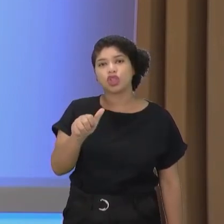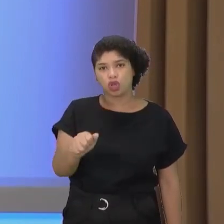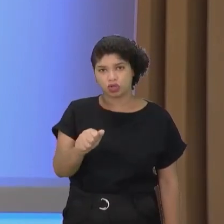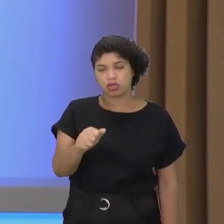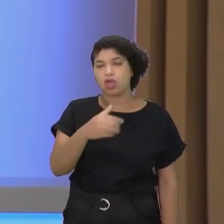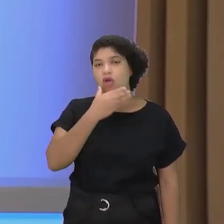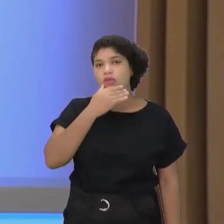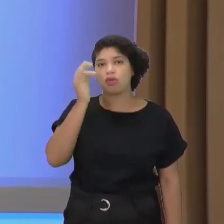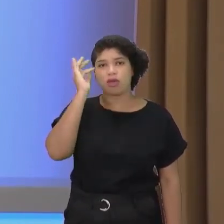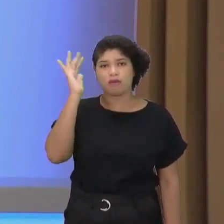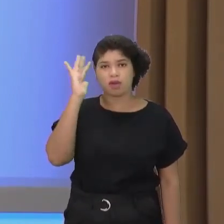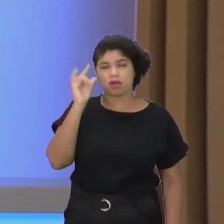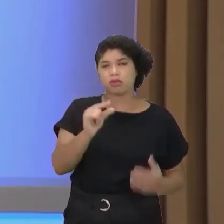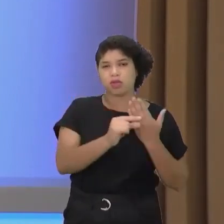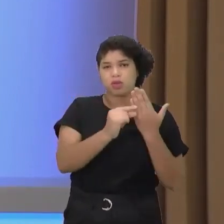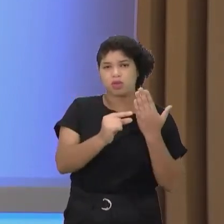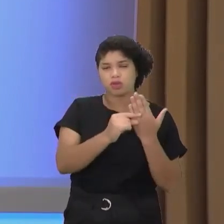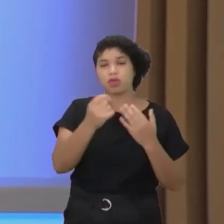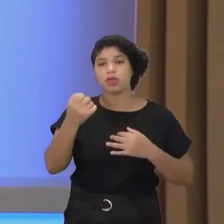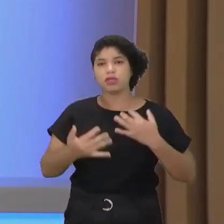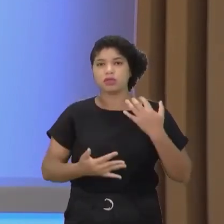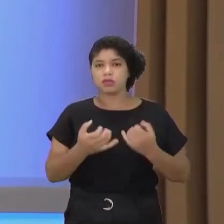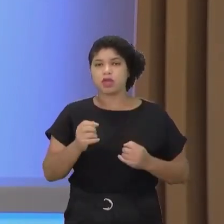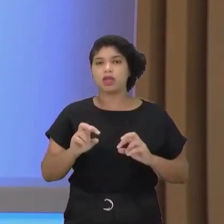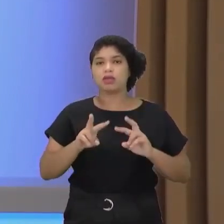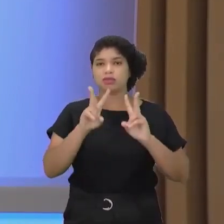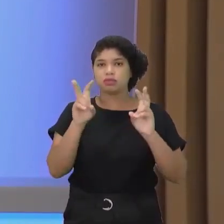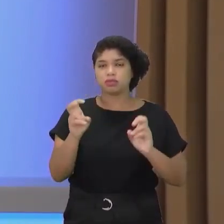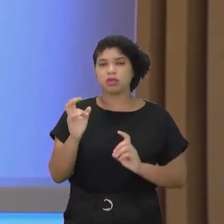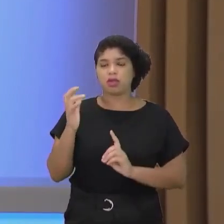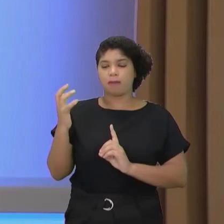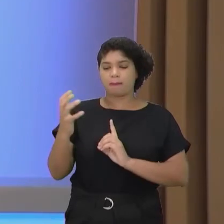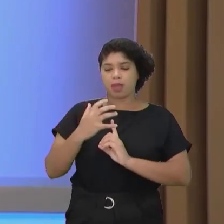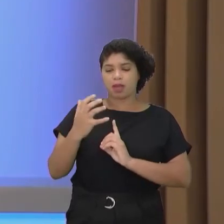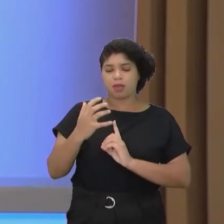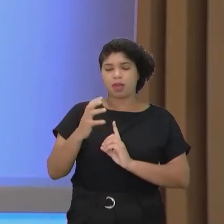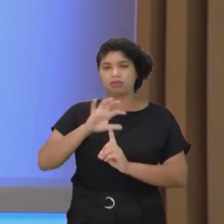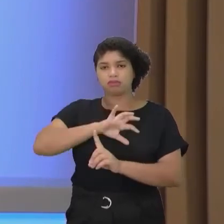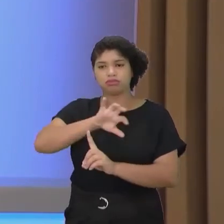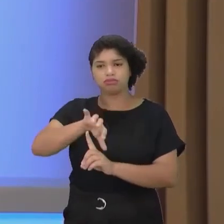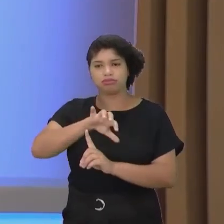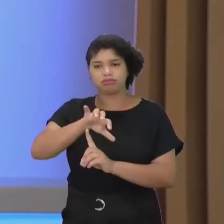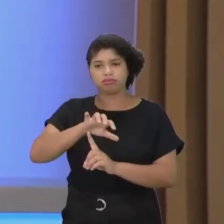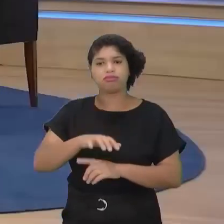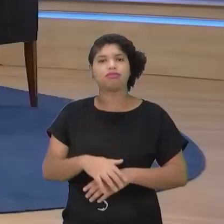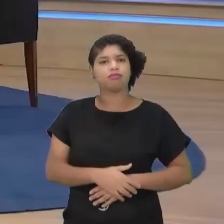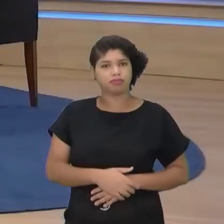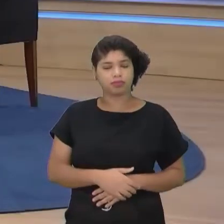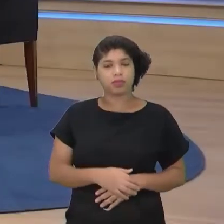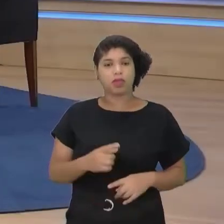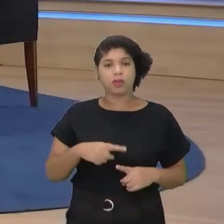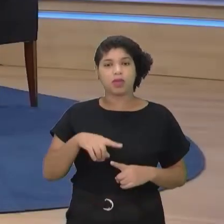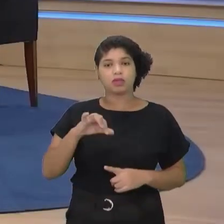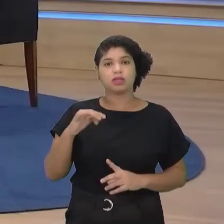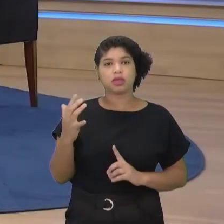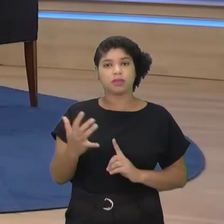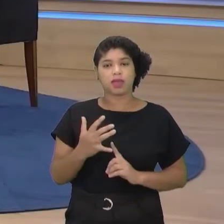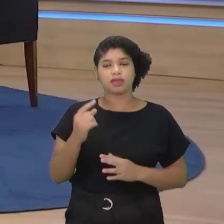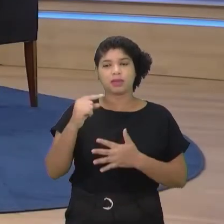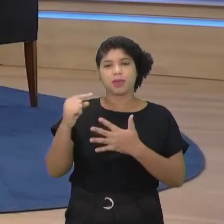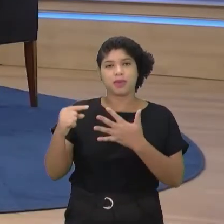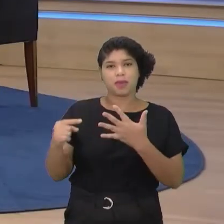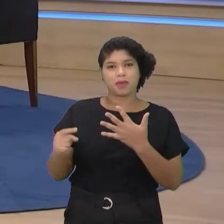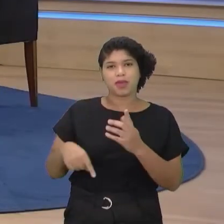bastante dessa coisa de afetar e ser afetado, né? Então, quando você é afetado